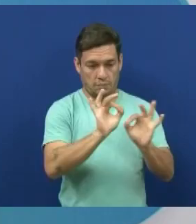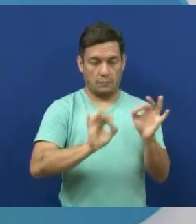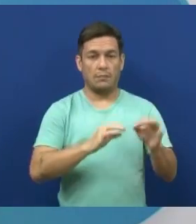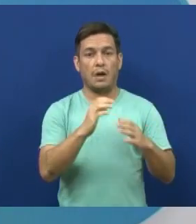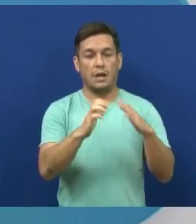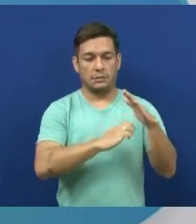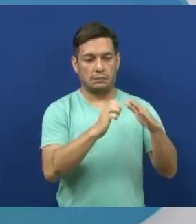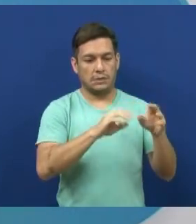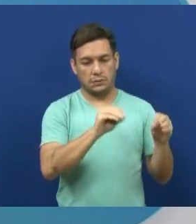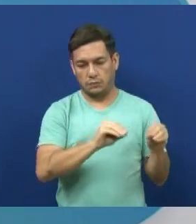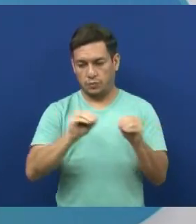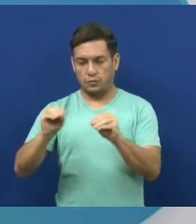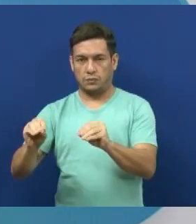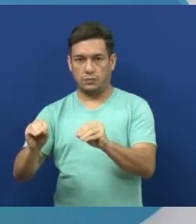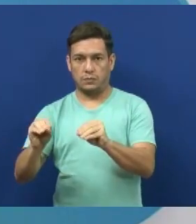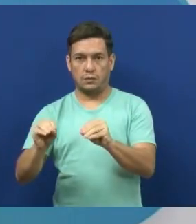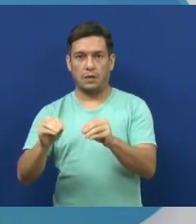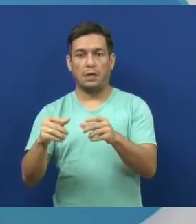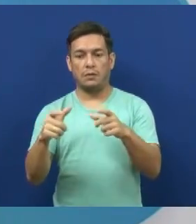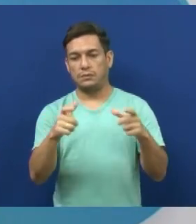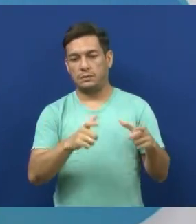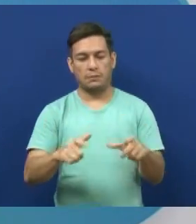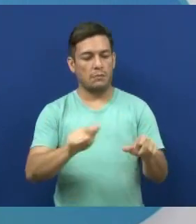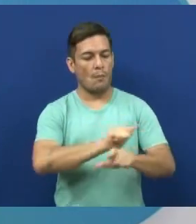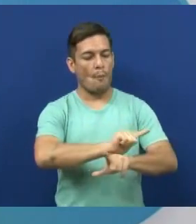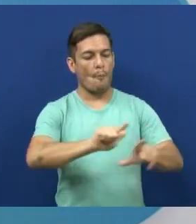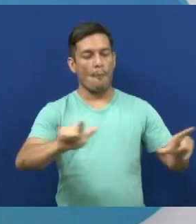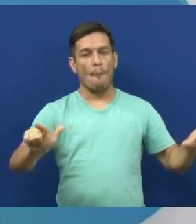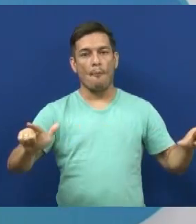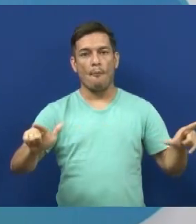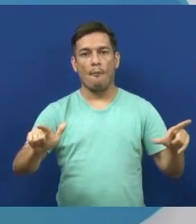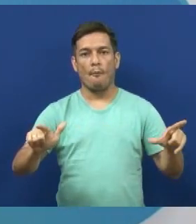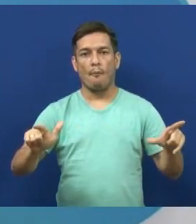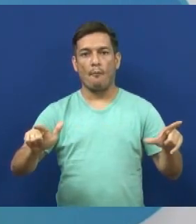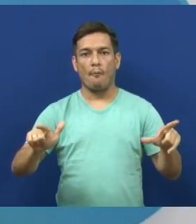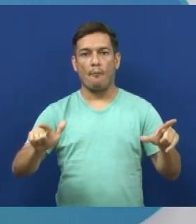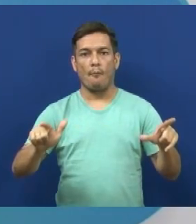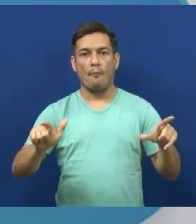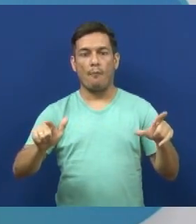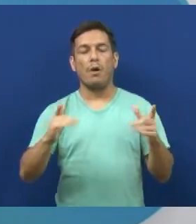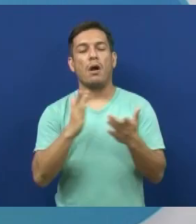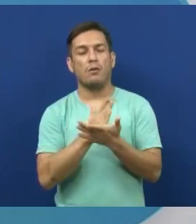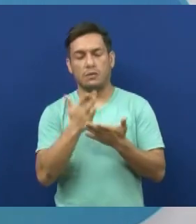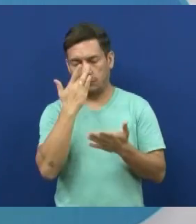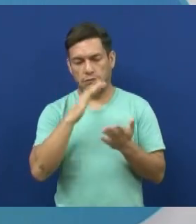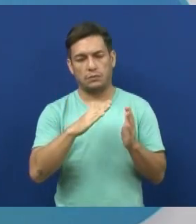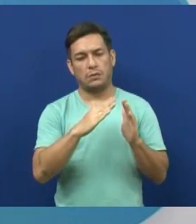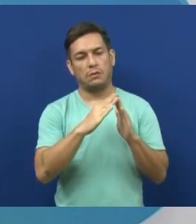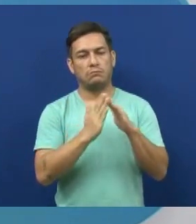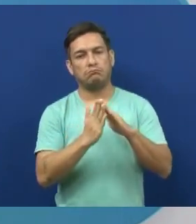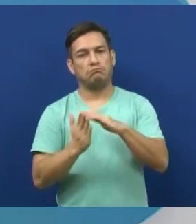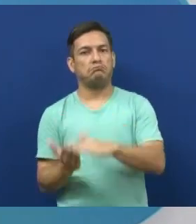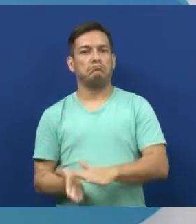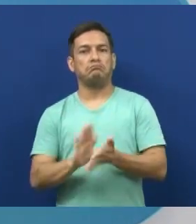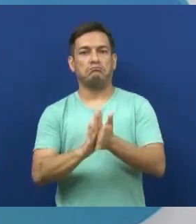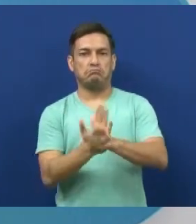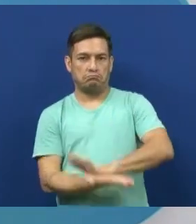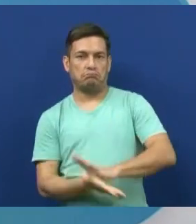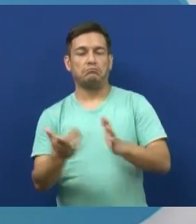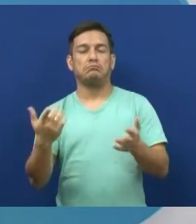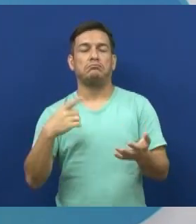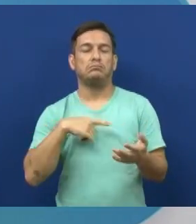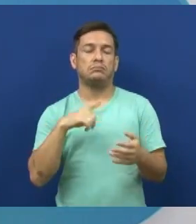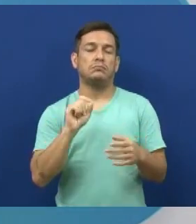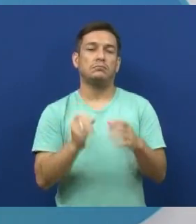se mudaram, esses espaços ficaram vazios, ociosos, alguns foram derrubados, né, e deram